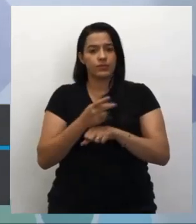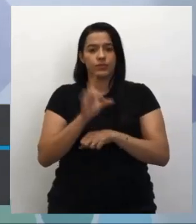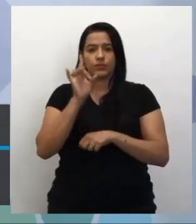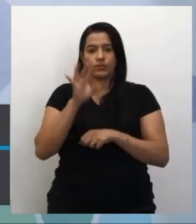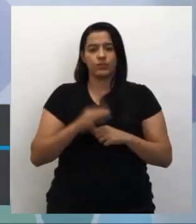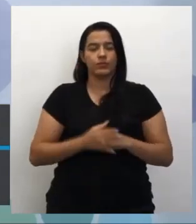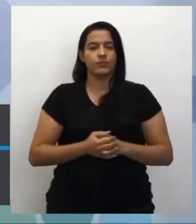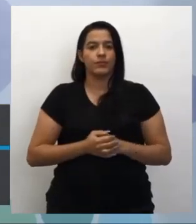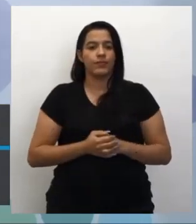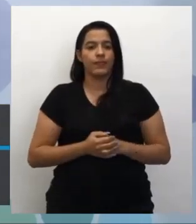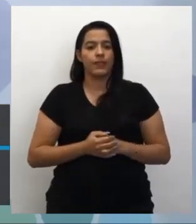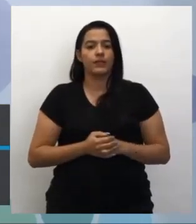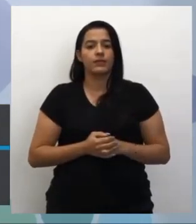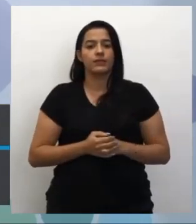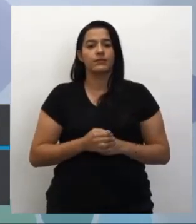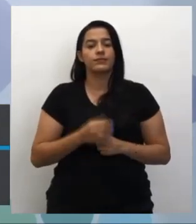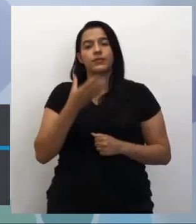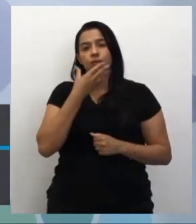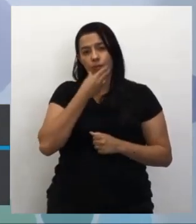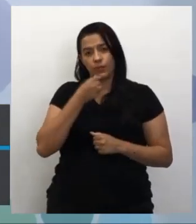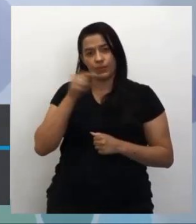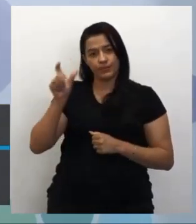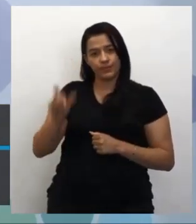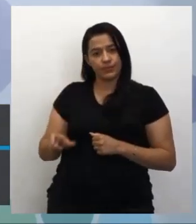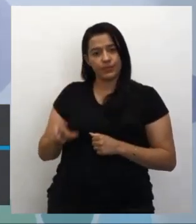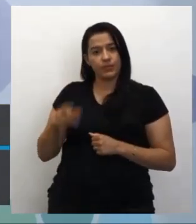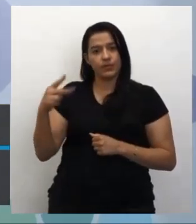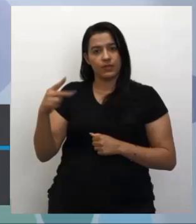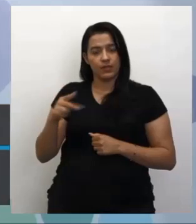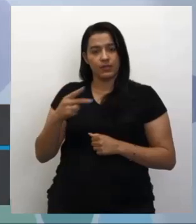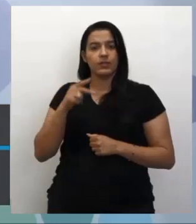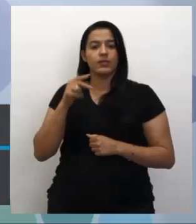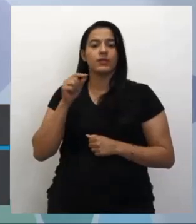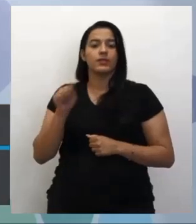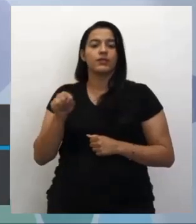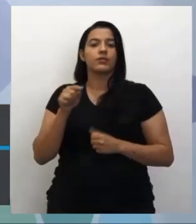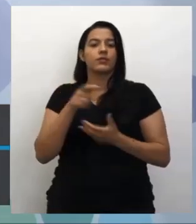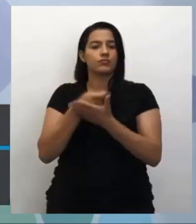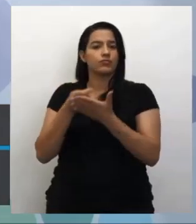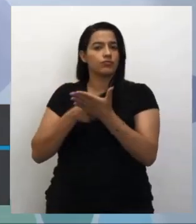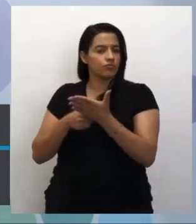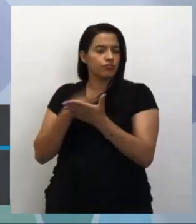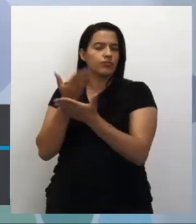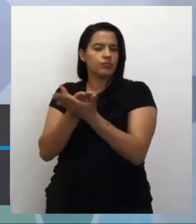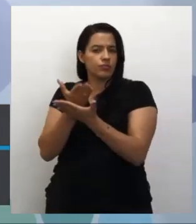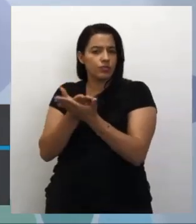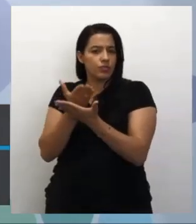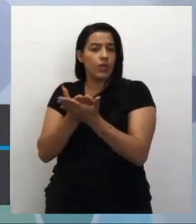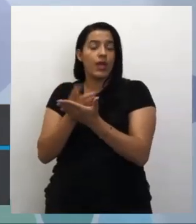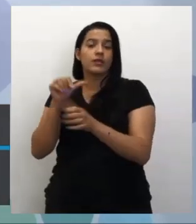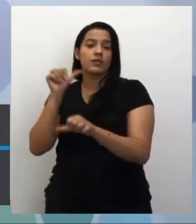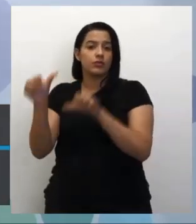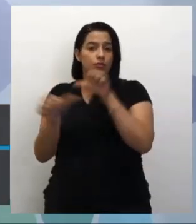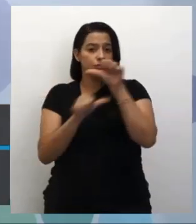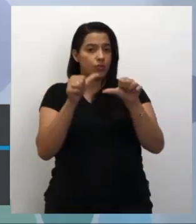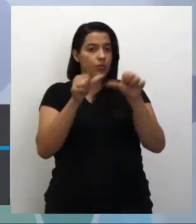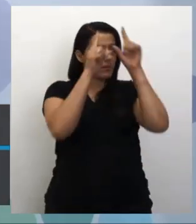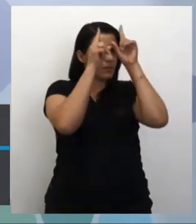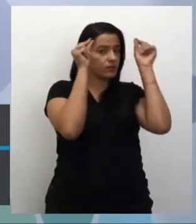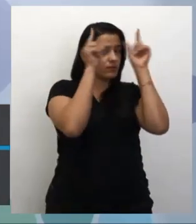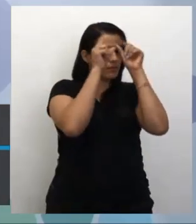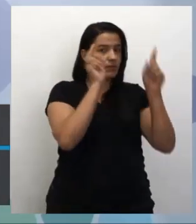enquanto. Temos a história de um cara que ele era estudante de teologia, foi ser enfermeiro.